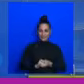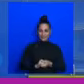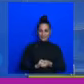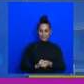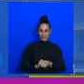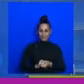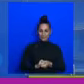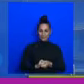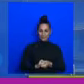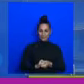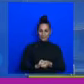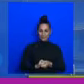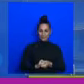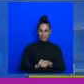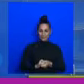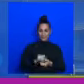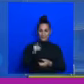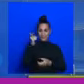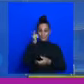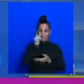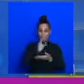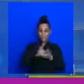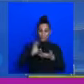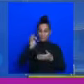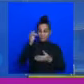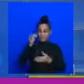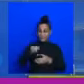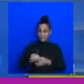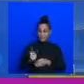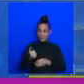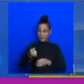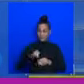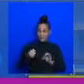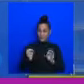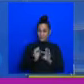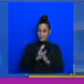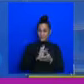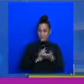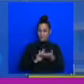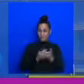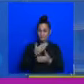20. Você ganha a partir de 11 acertos na Loto Fácil.